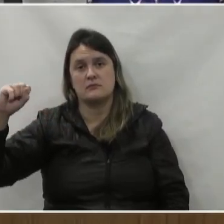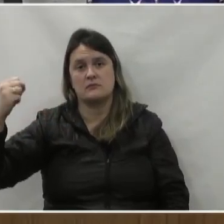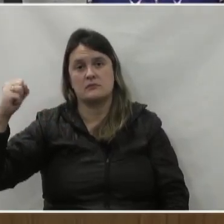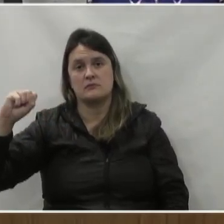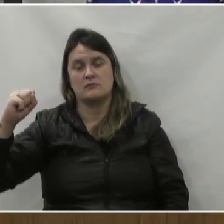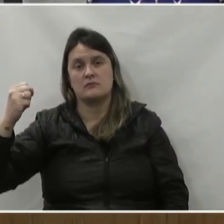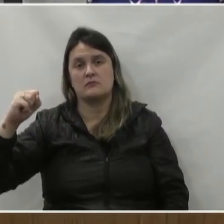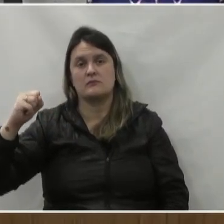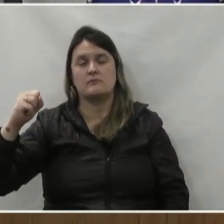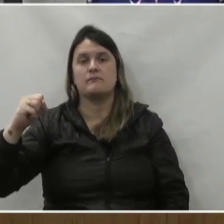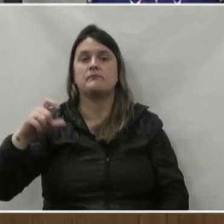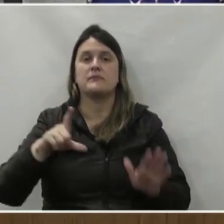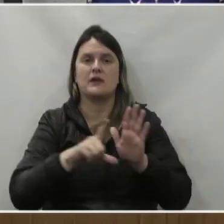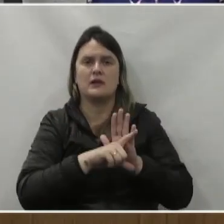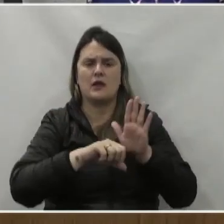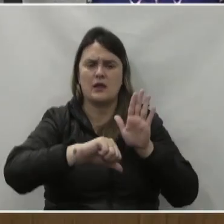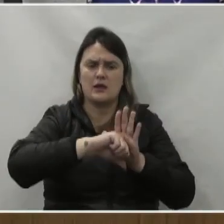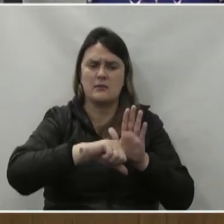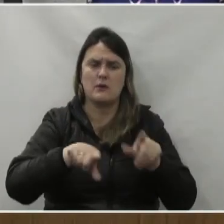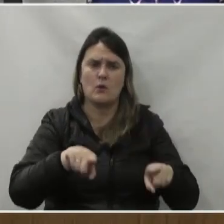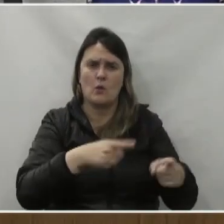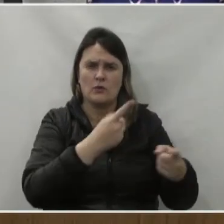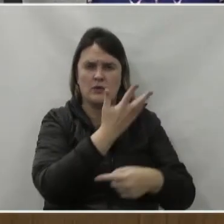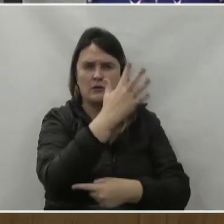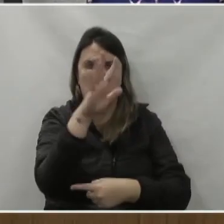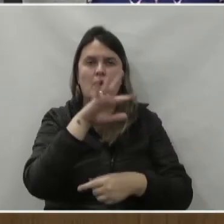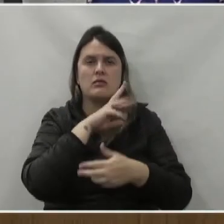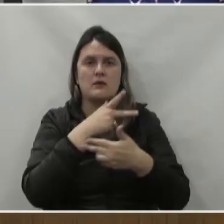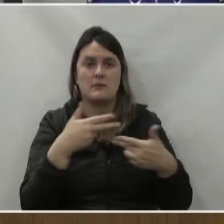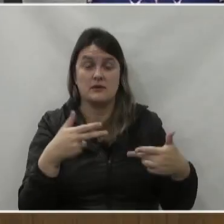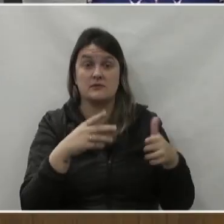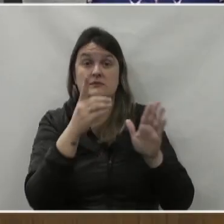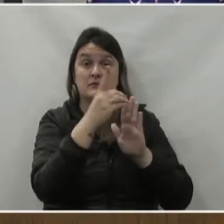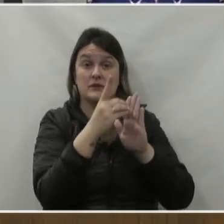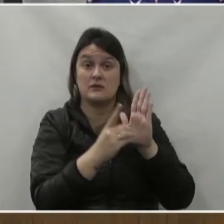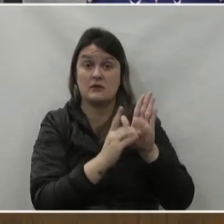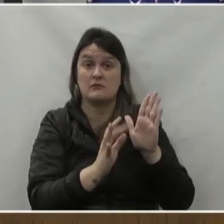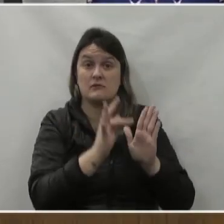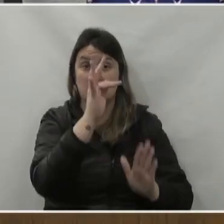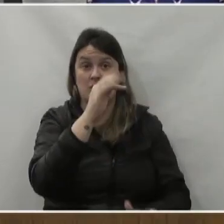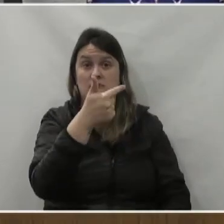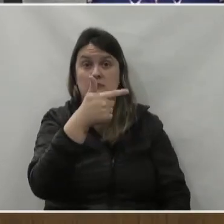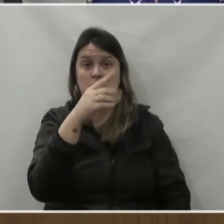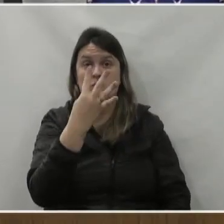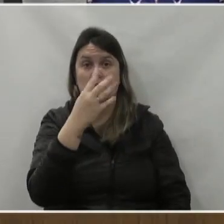9.605/1998, Lei de Crimes Ambientais, e o Decreto Federal número